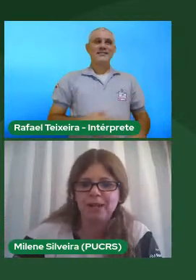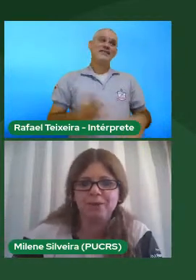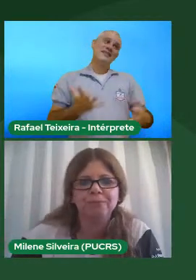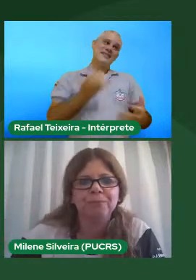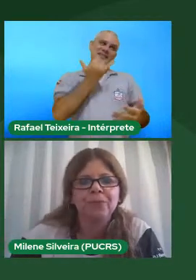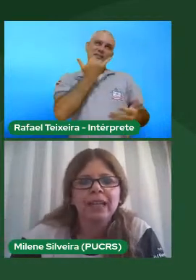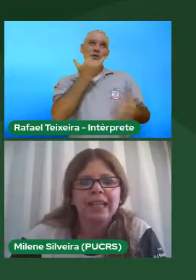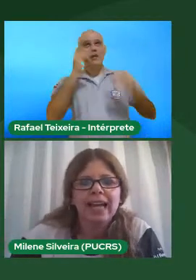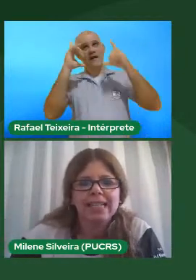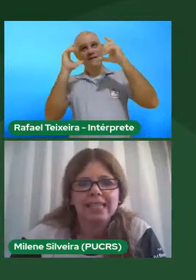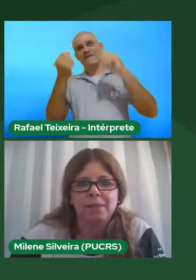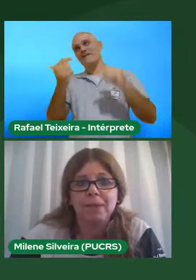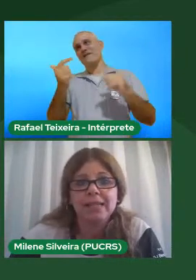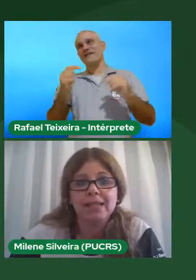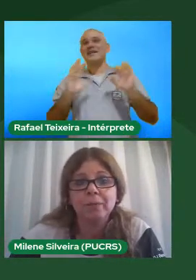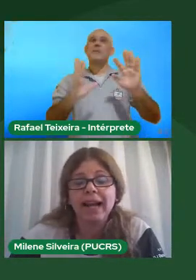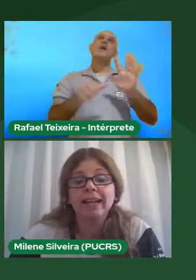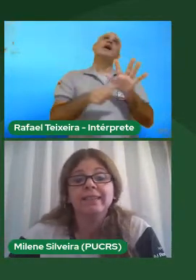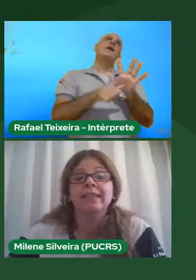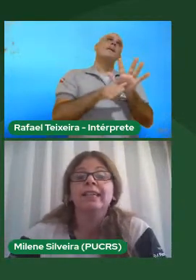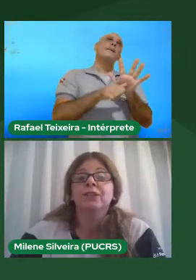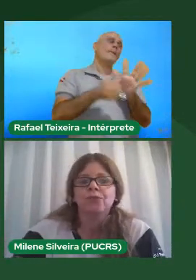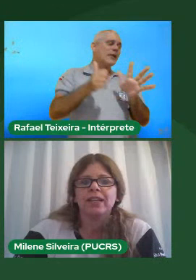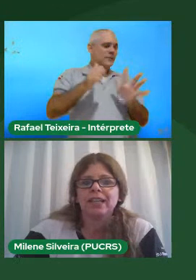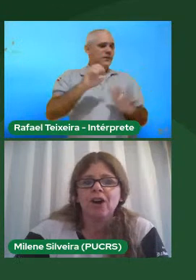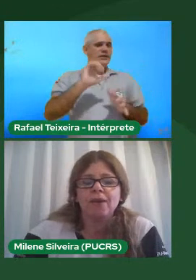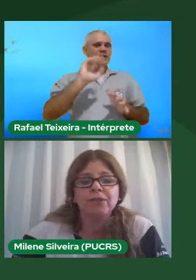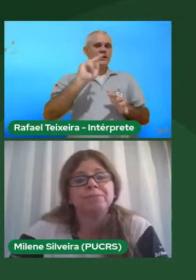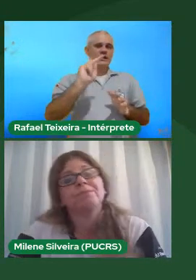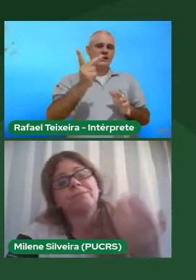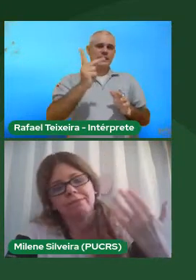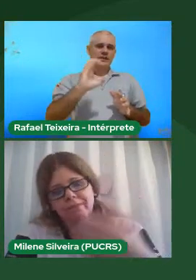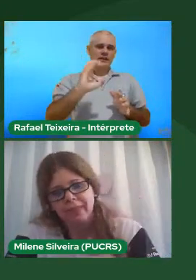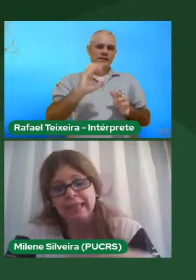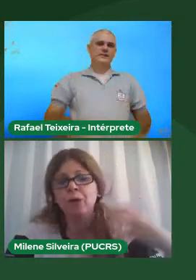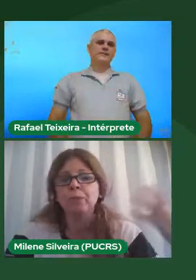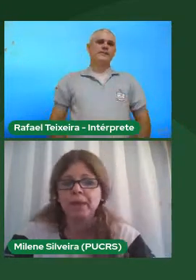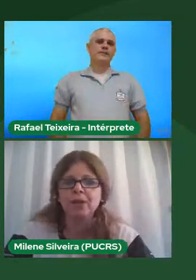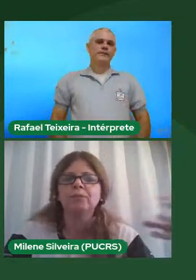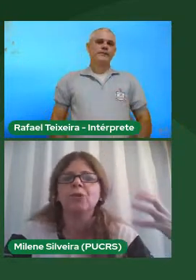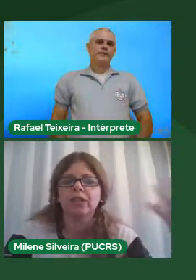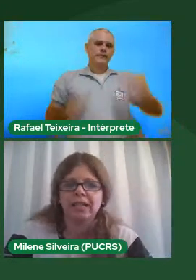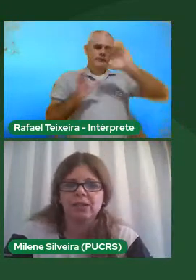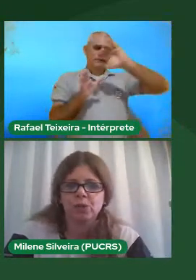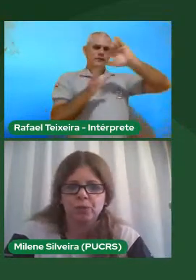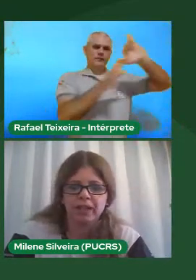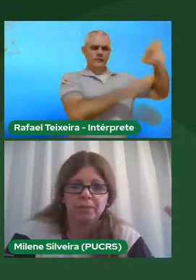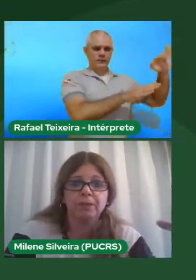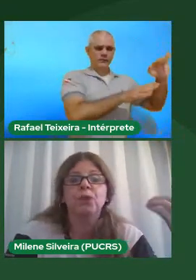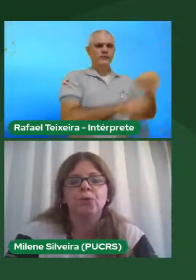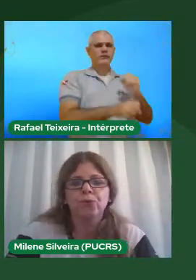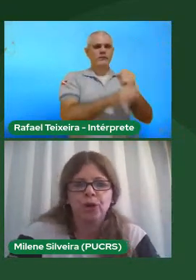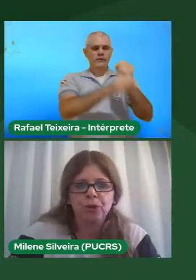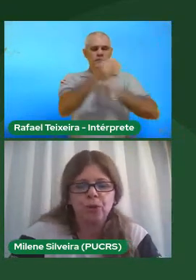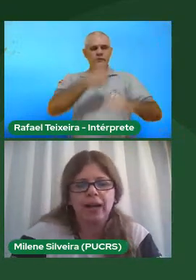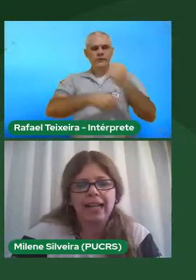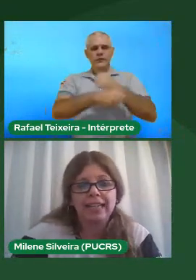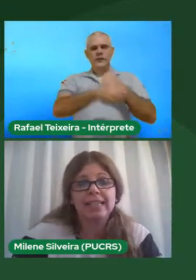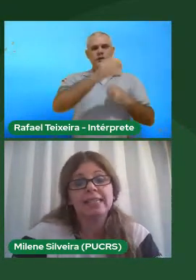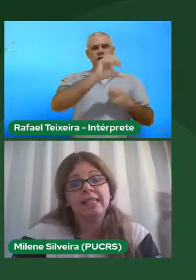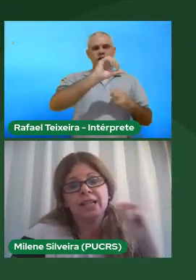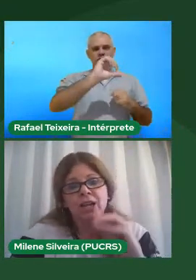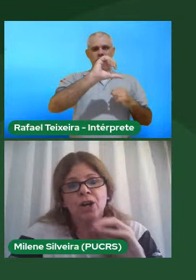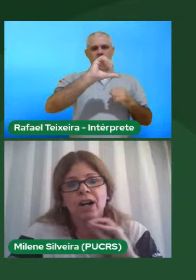nosso primeiro IHC. Passando para 99... Então, primeiro, a coordenação de programa foi com